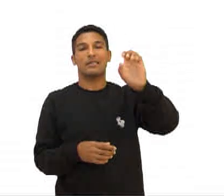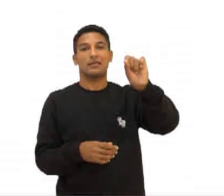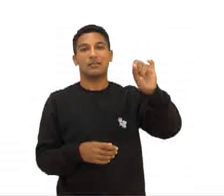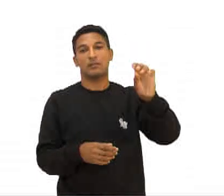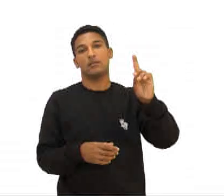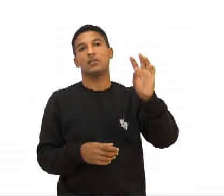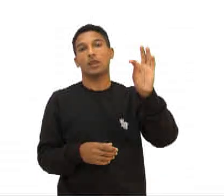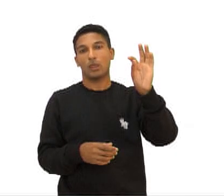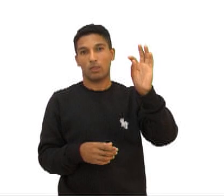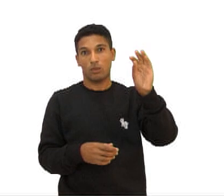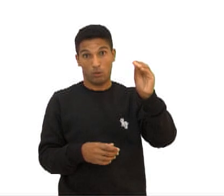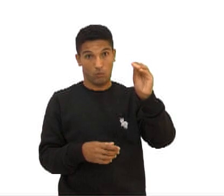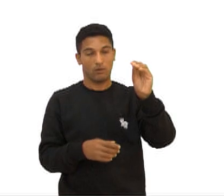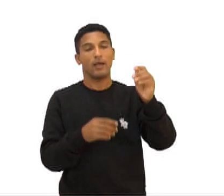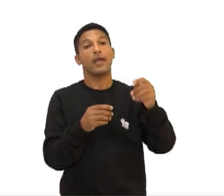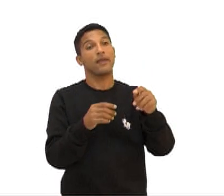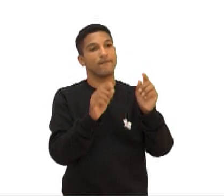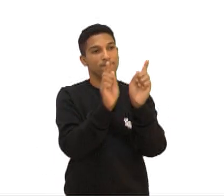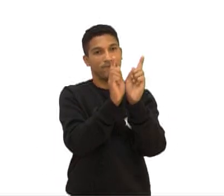subordinada.